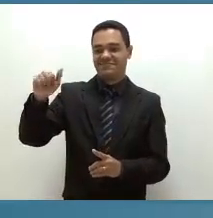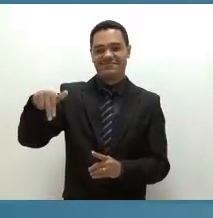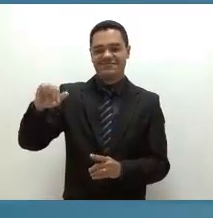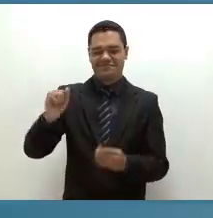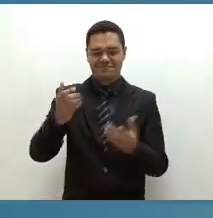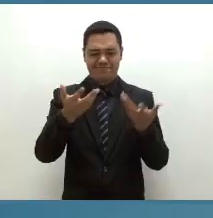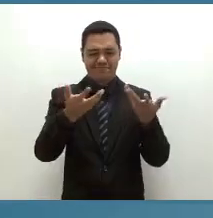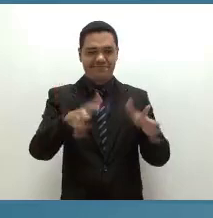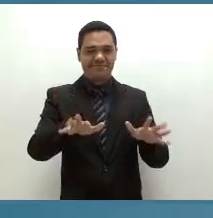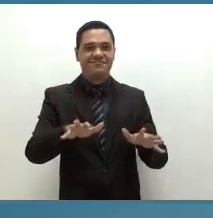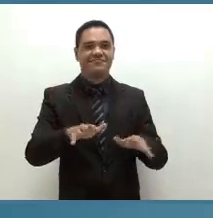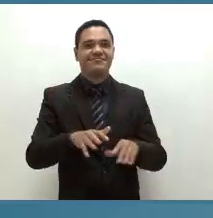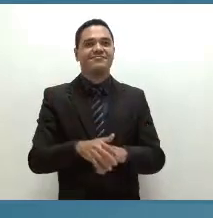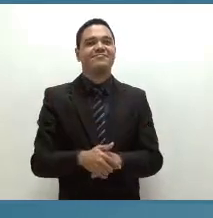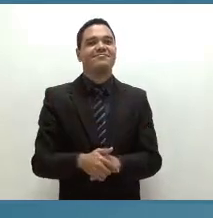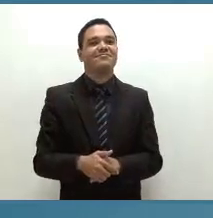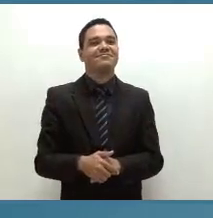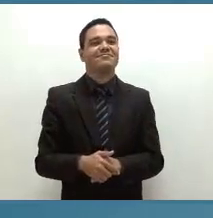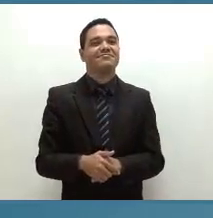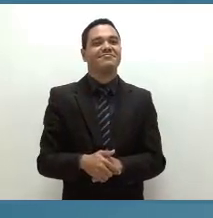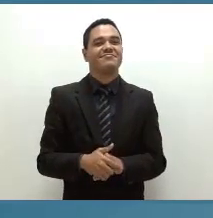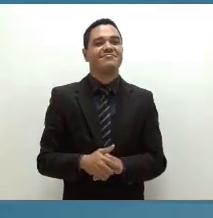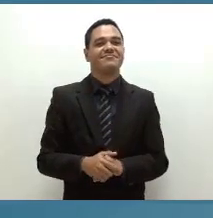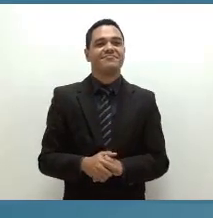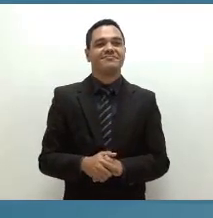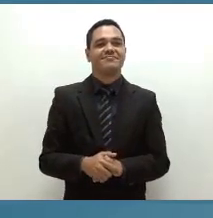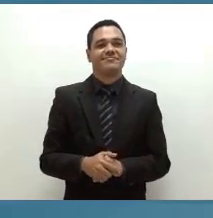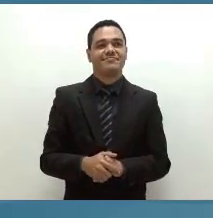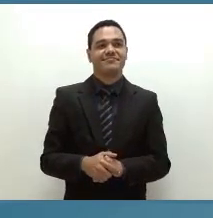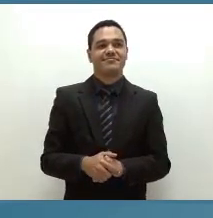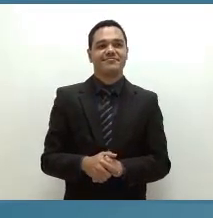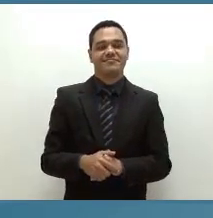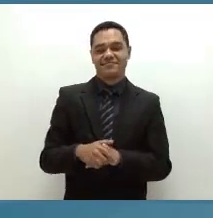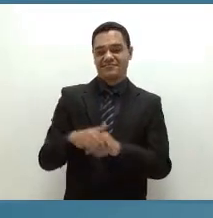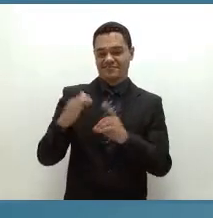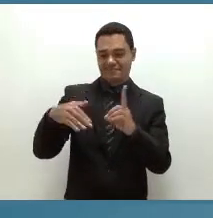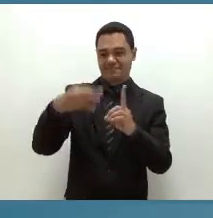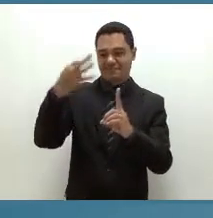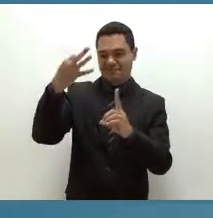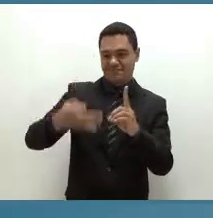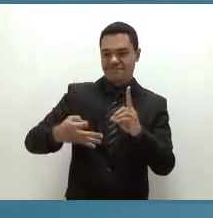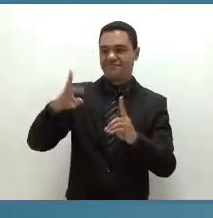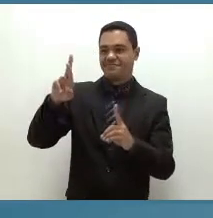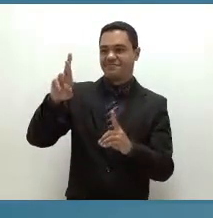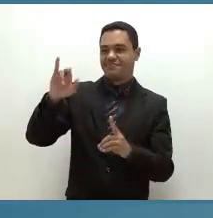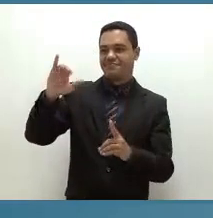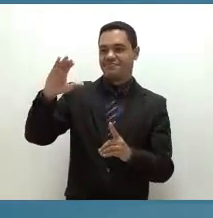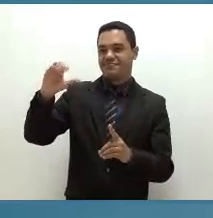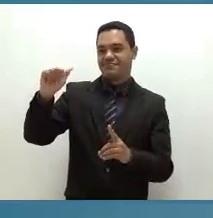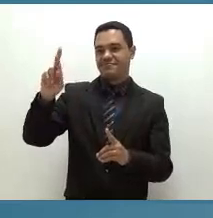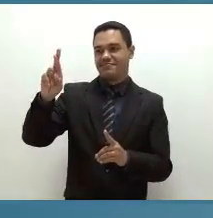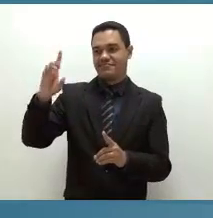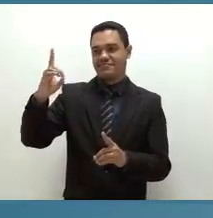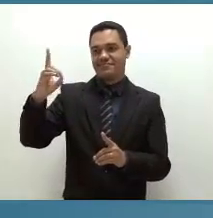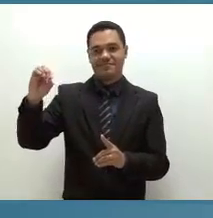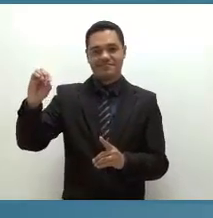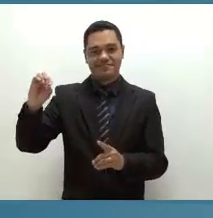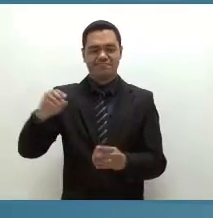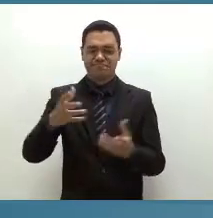Desembargadora Maria... Ah, já foi eleita, presidente. Desembargador Ricardo Ferreira Nunes. Não, presidente.